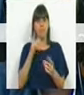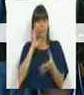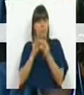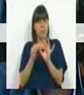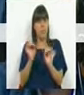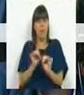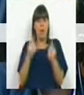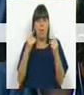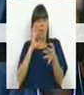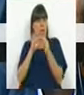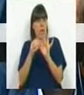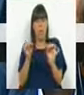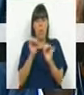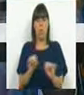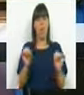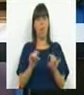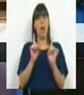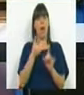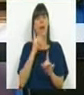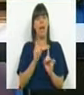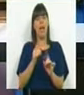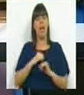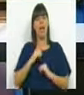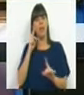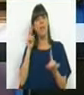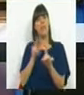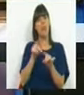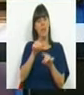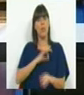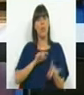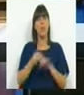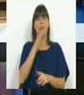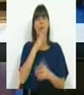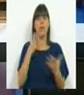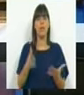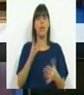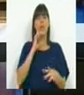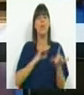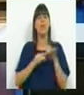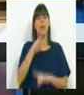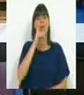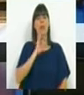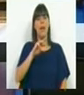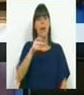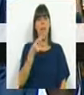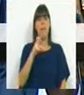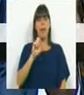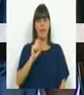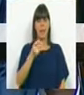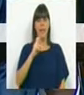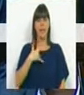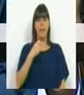inconsequente. Só pode ser inconsequente. É essa, pelo menos, a nossa visão, Sr. Deputado. E Sra. Deputada Margarida